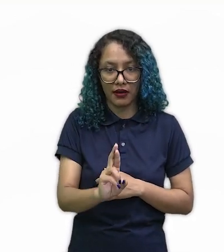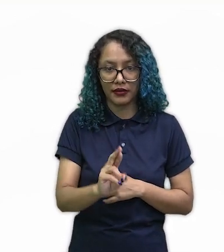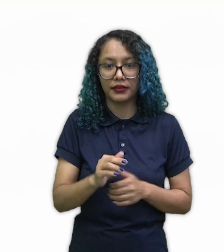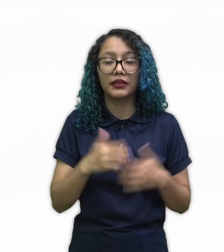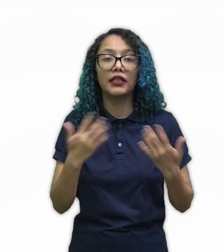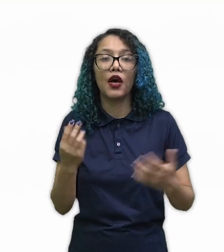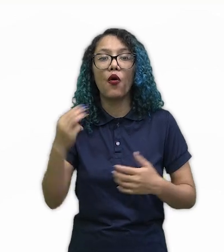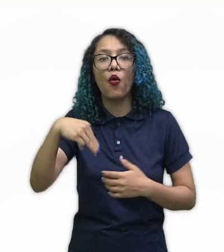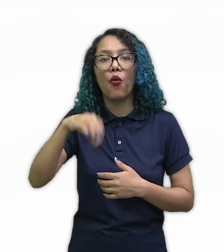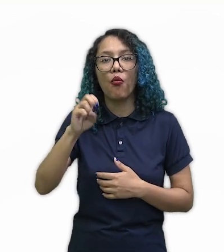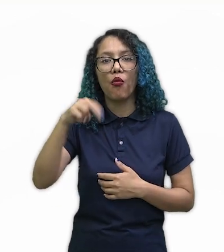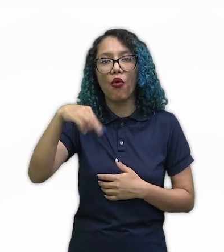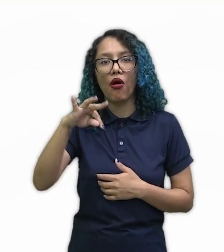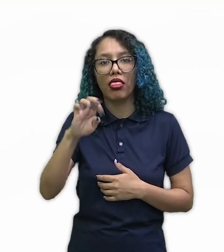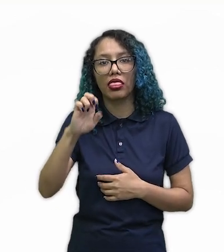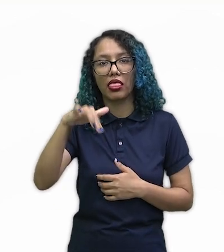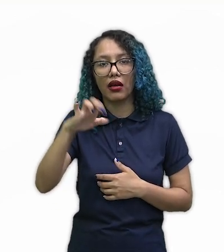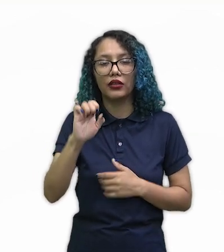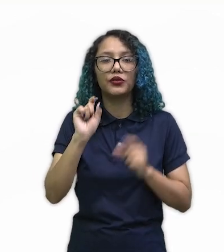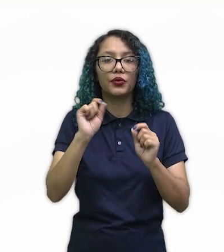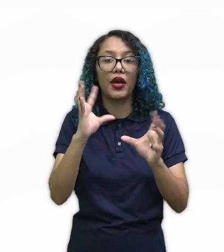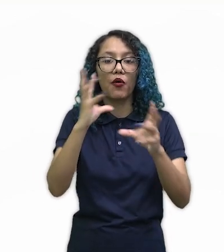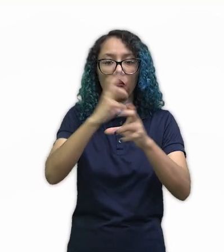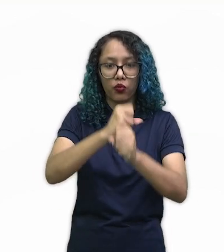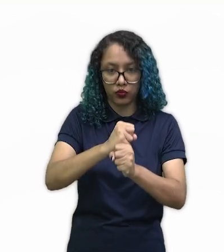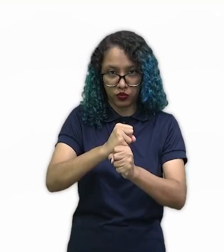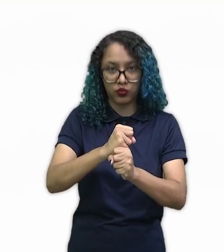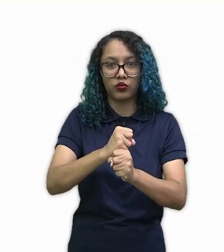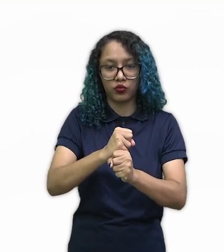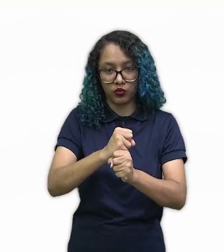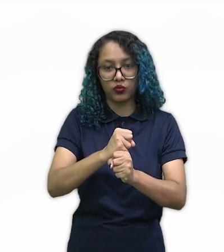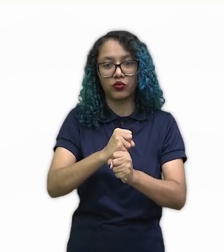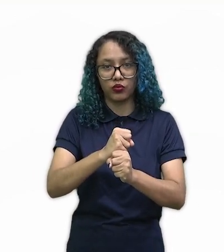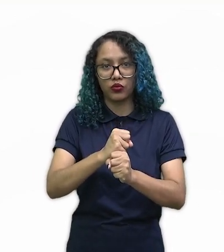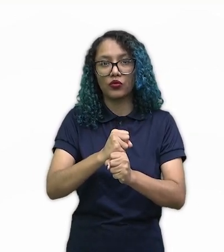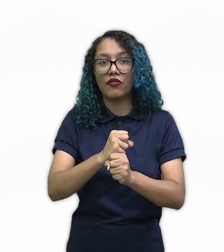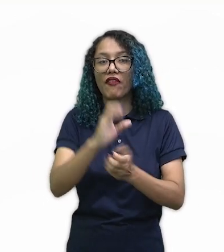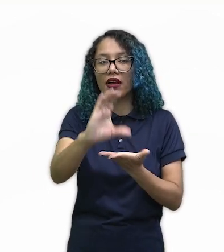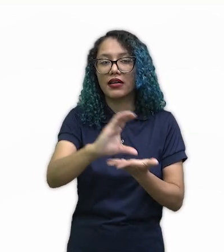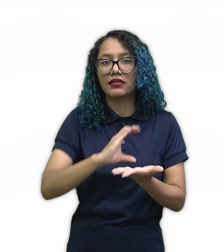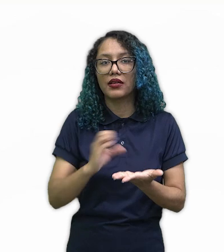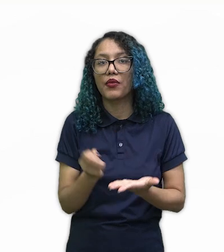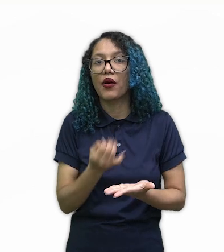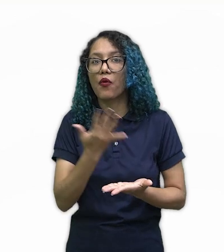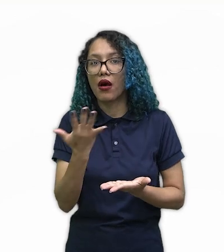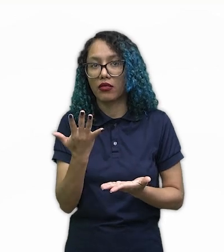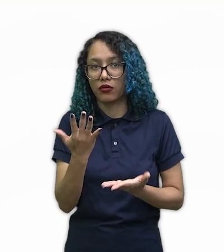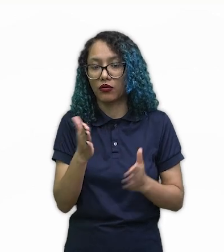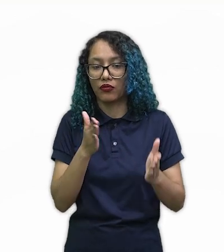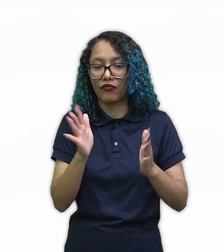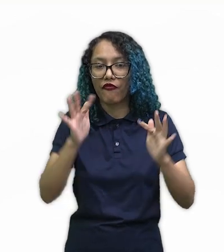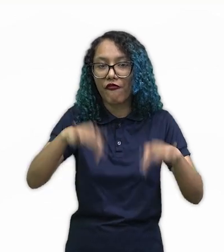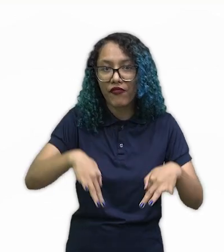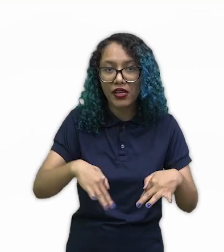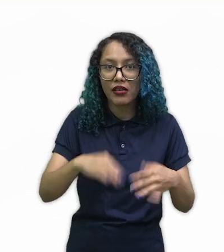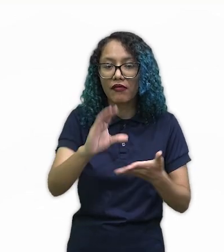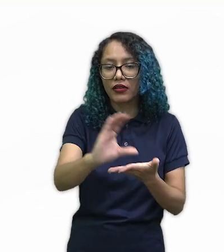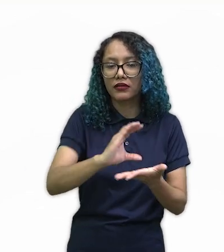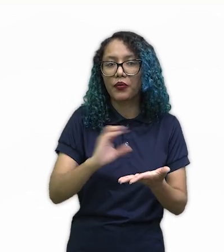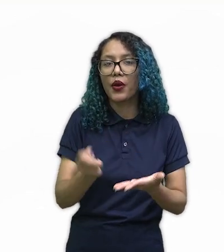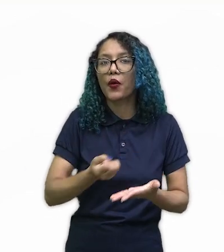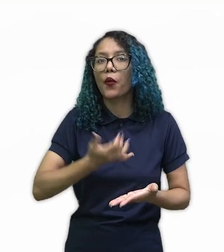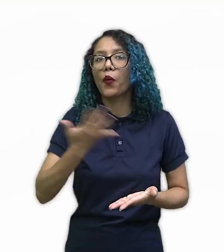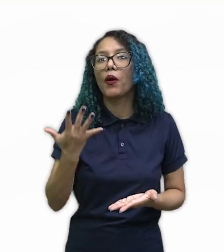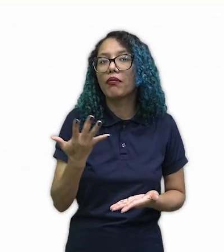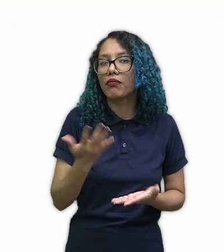O montante é quanto que você vai ter em mãos após esse tempo de aplicação. Então, você vai